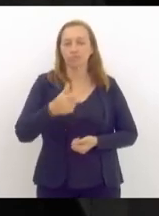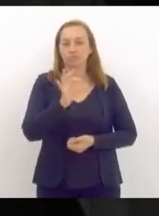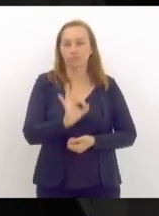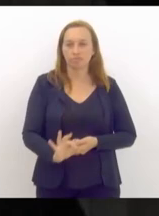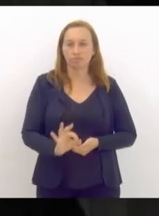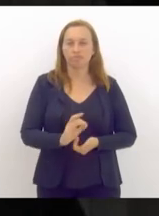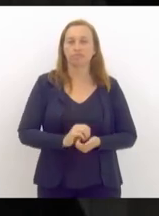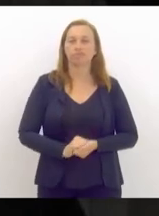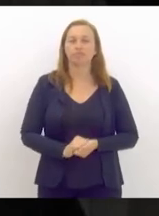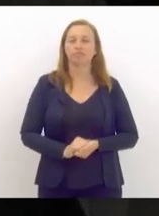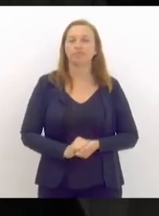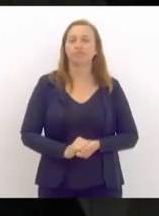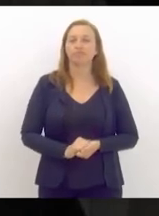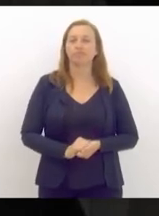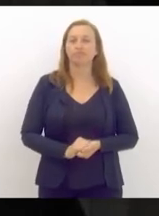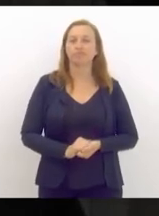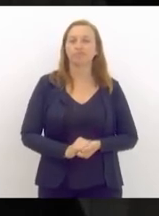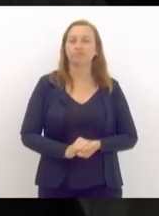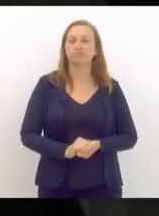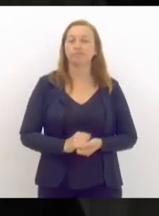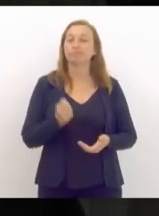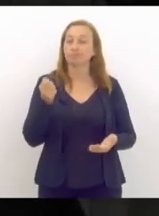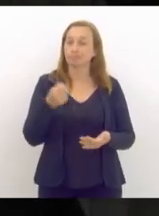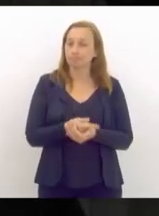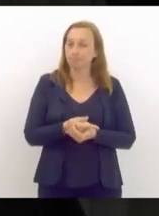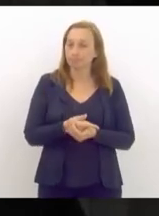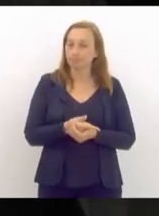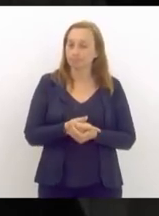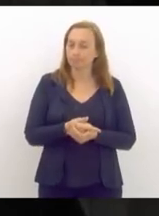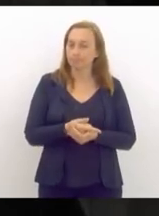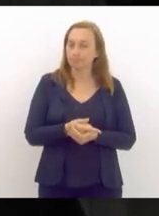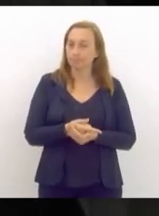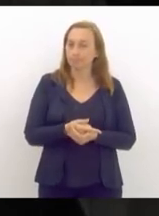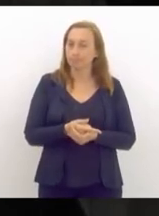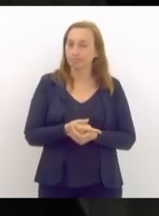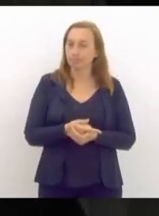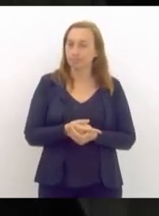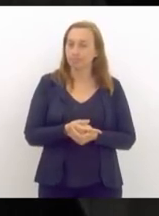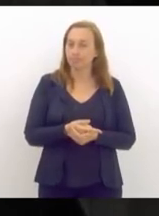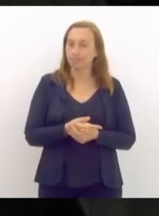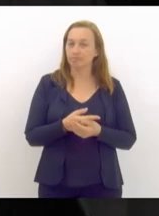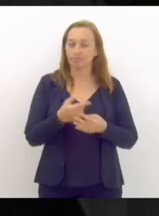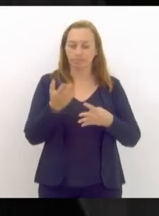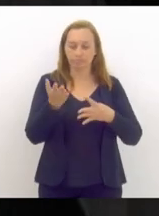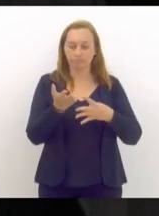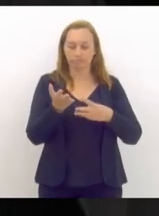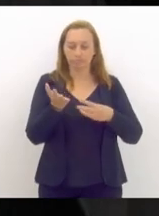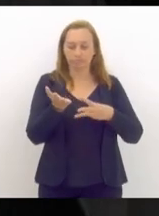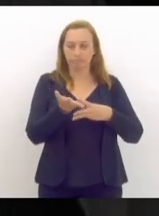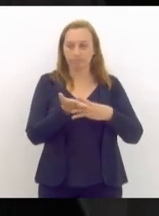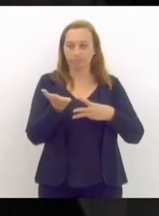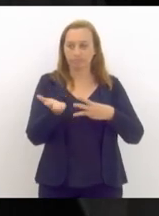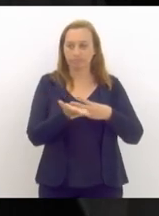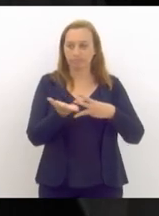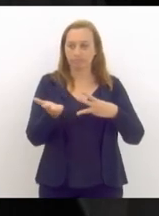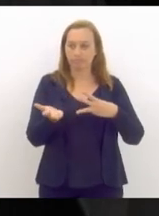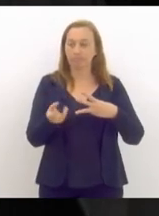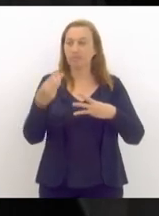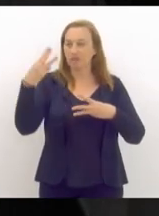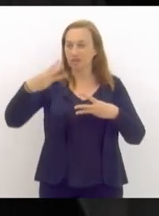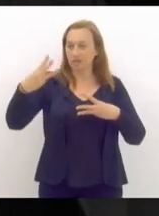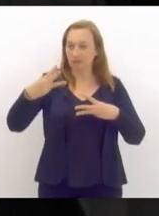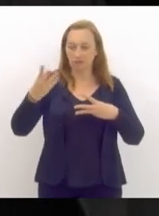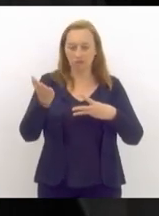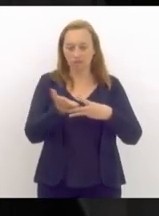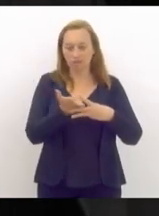32%. E que isso seria essa reposição seria paga em três parcelas. A primeira